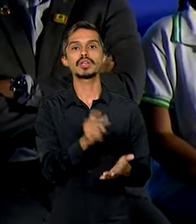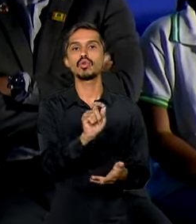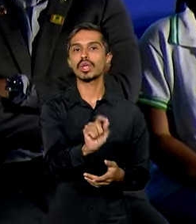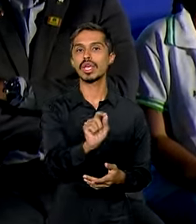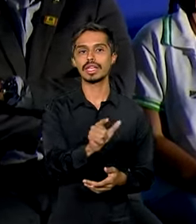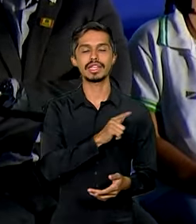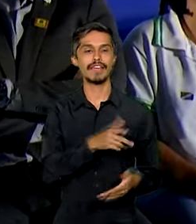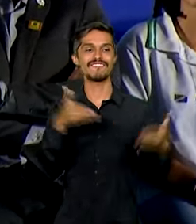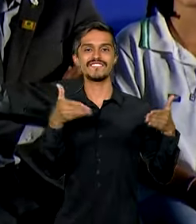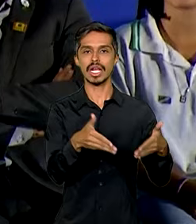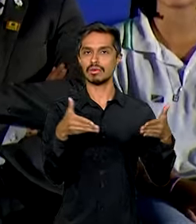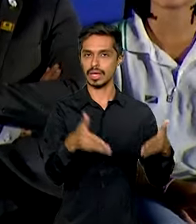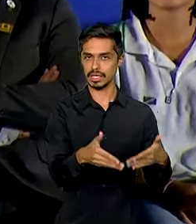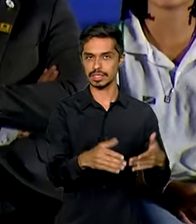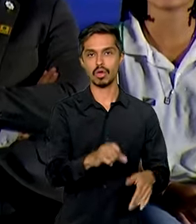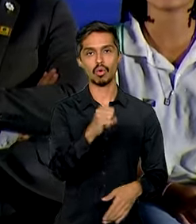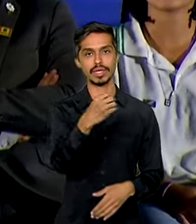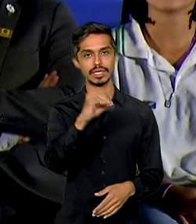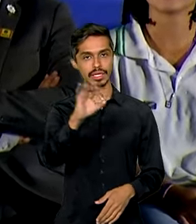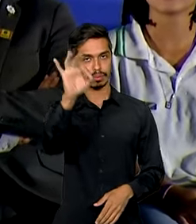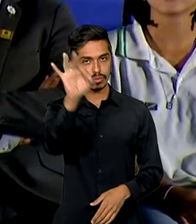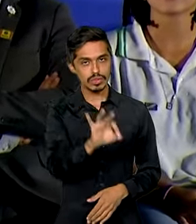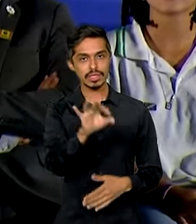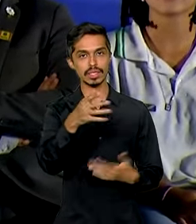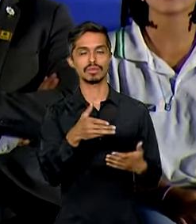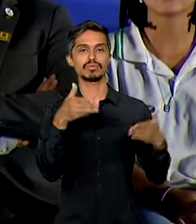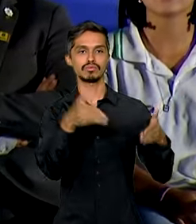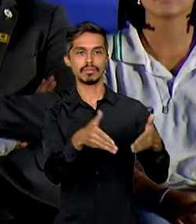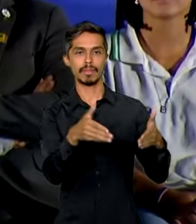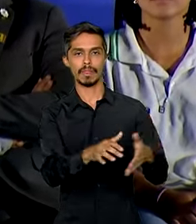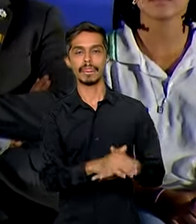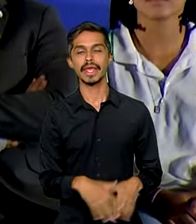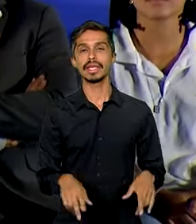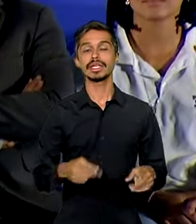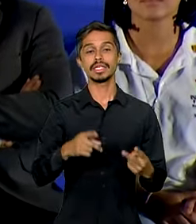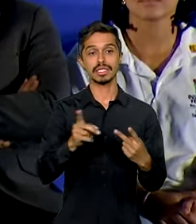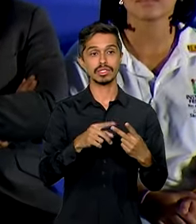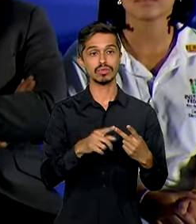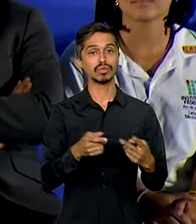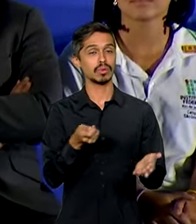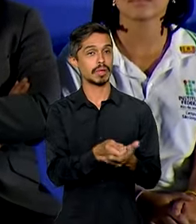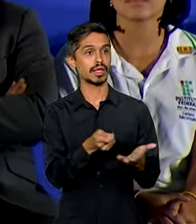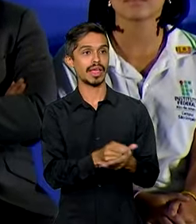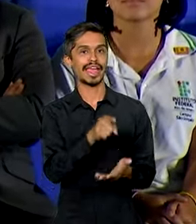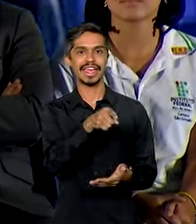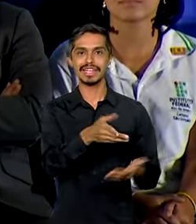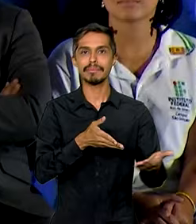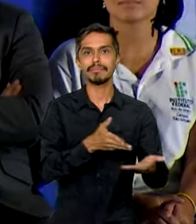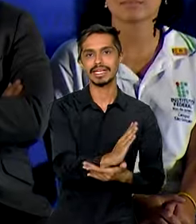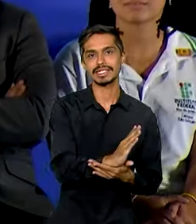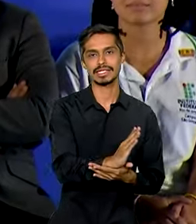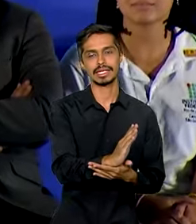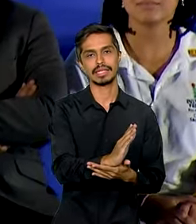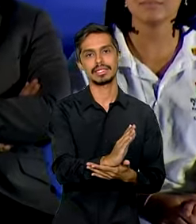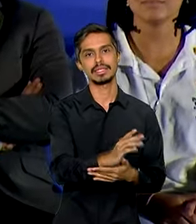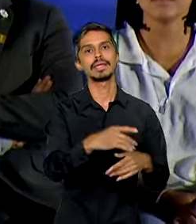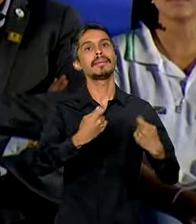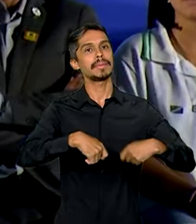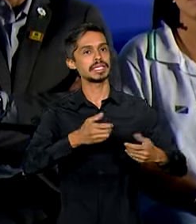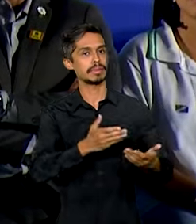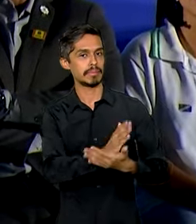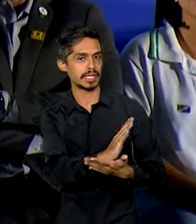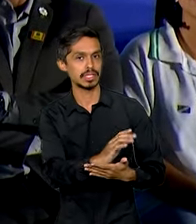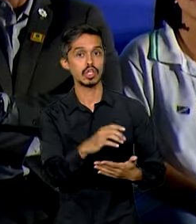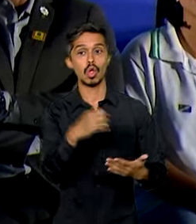escola de 80% e a segunda condição é ele ter passado. Se não tiver 80% e não